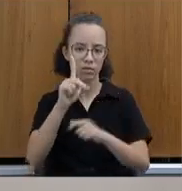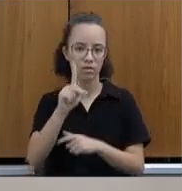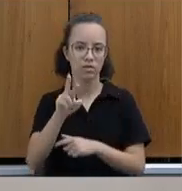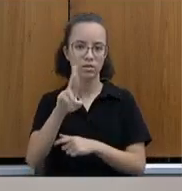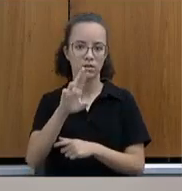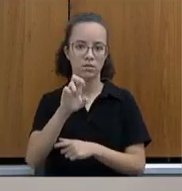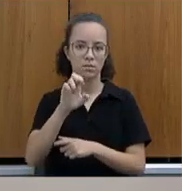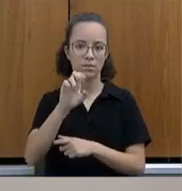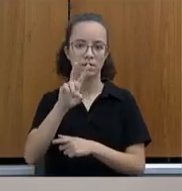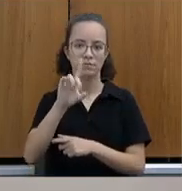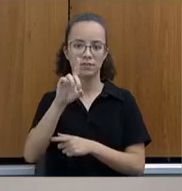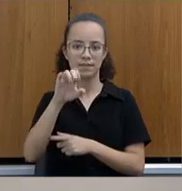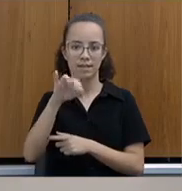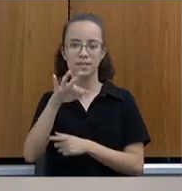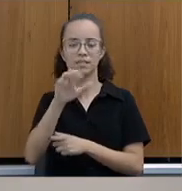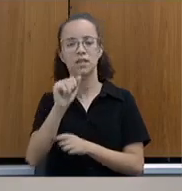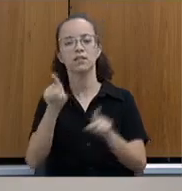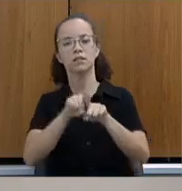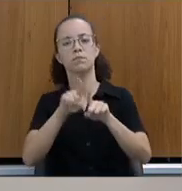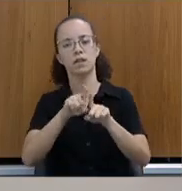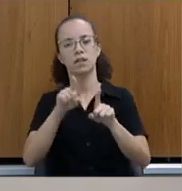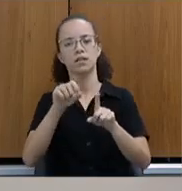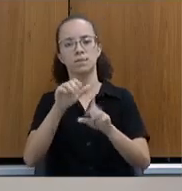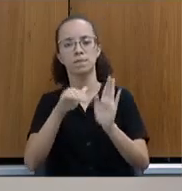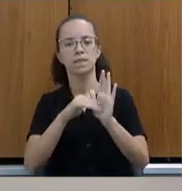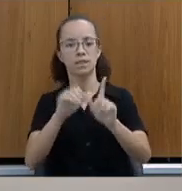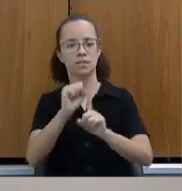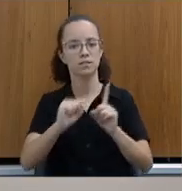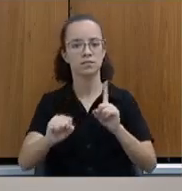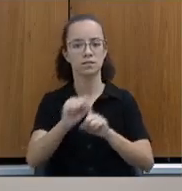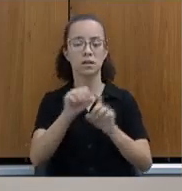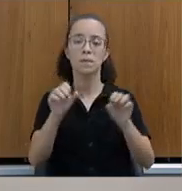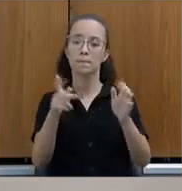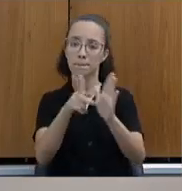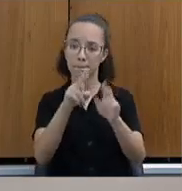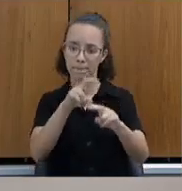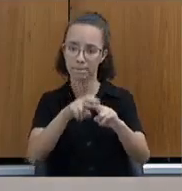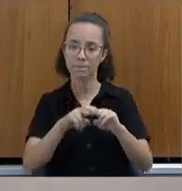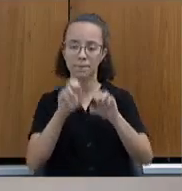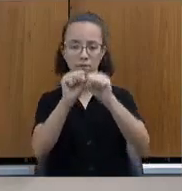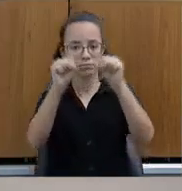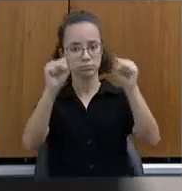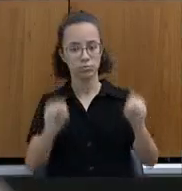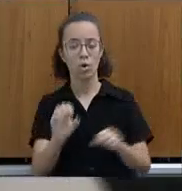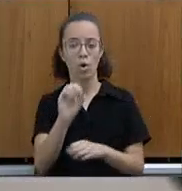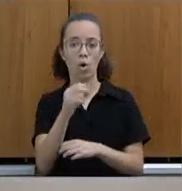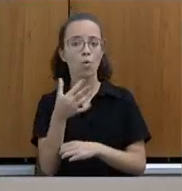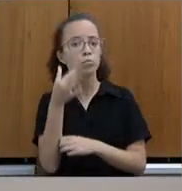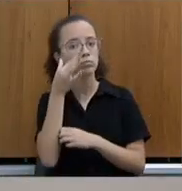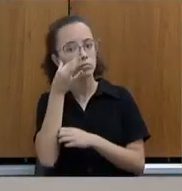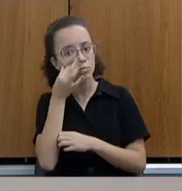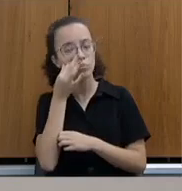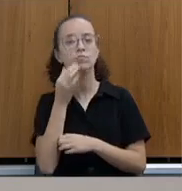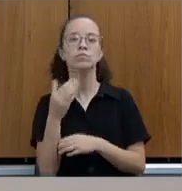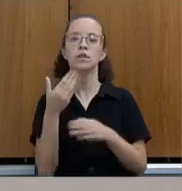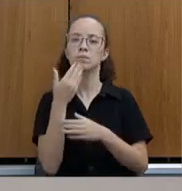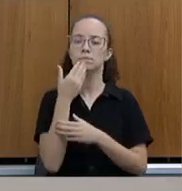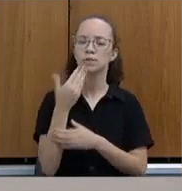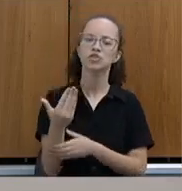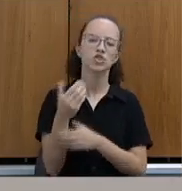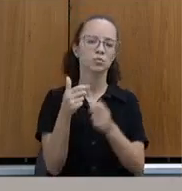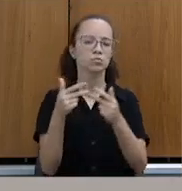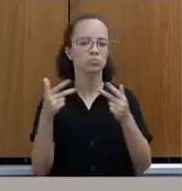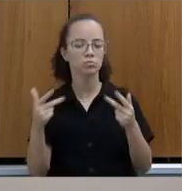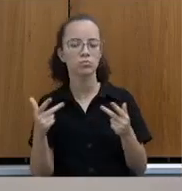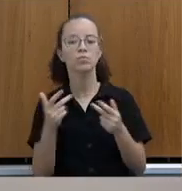da Assistência Social, através da plataforma Silege ou pessoalmente, requerimentos contendo recomendações